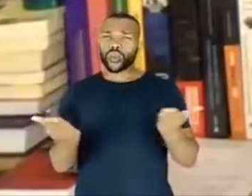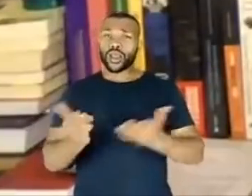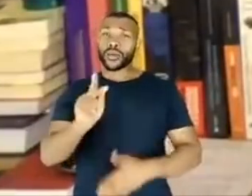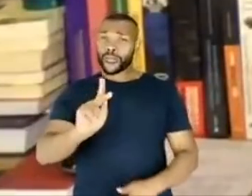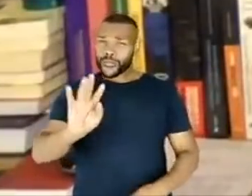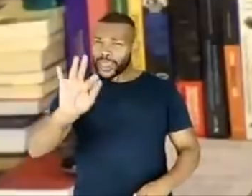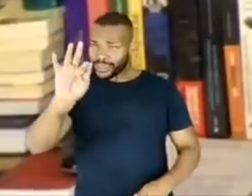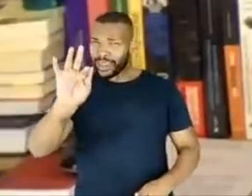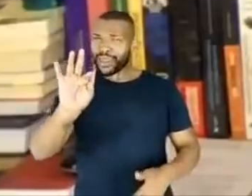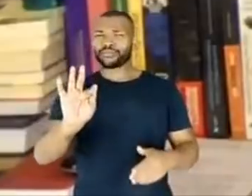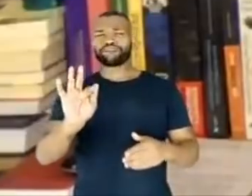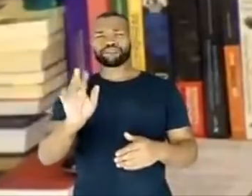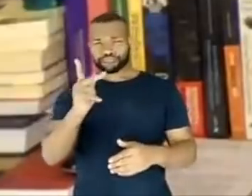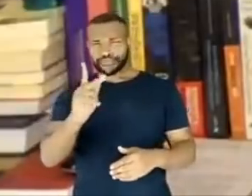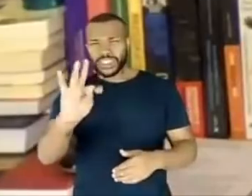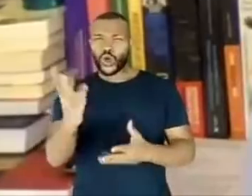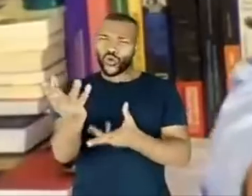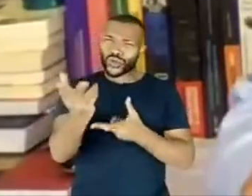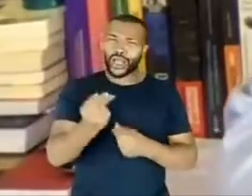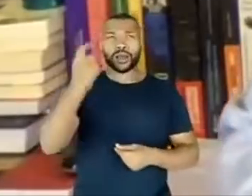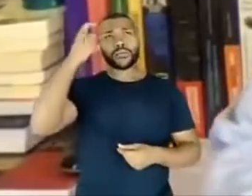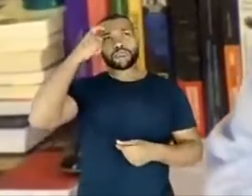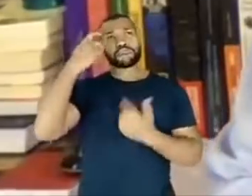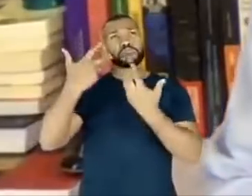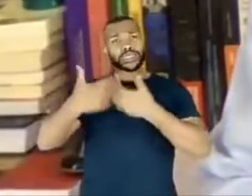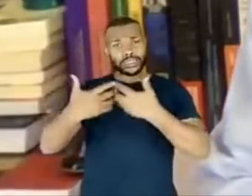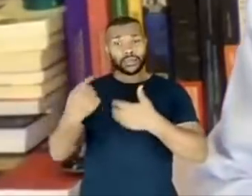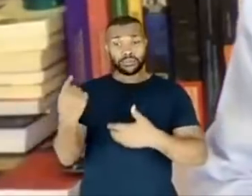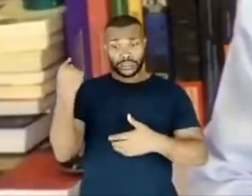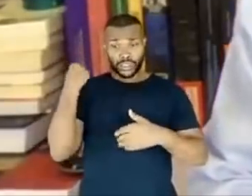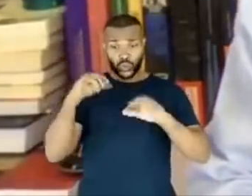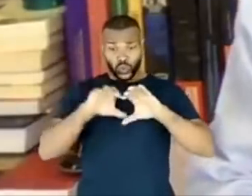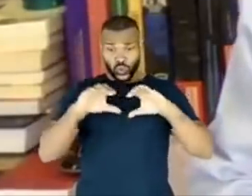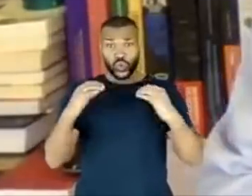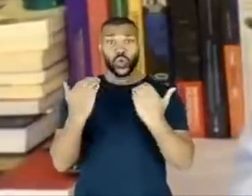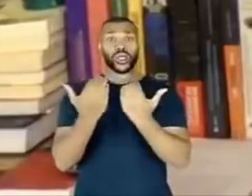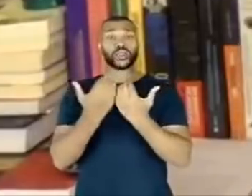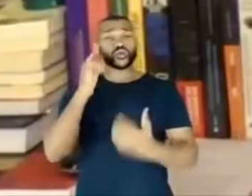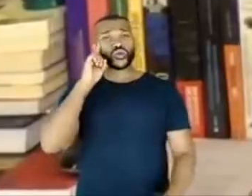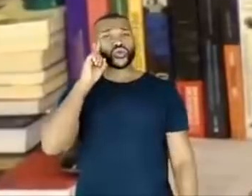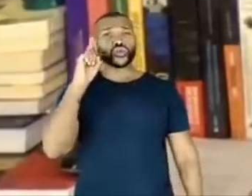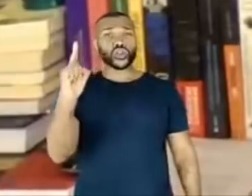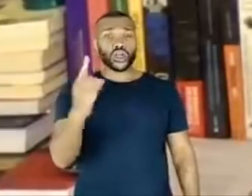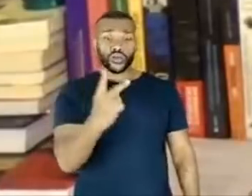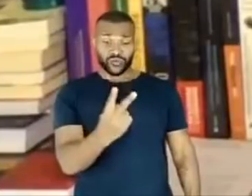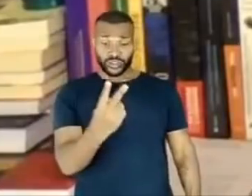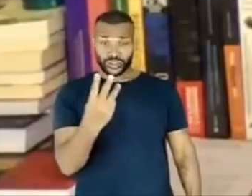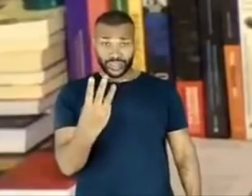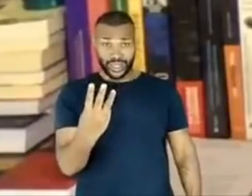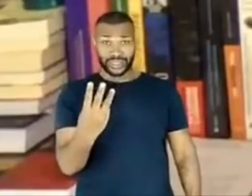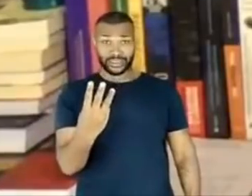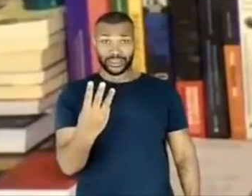reflexão. O nosso último congresso foi no dia 23